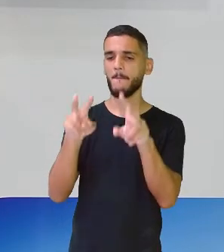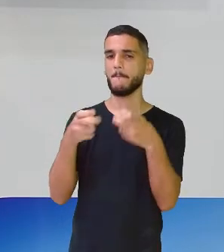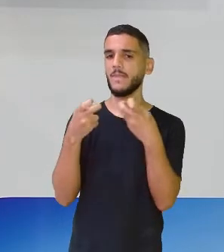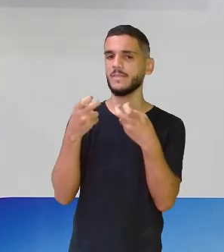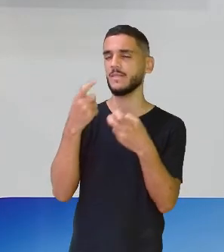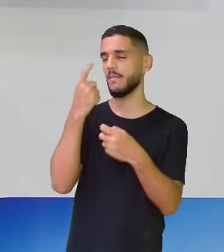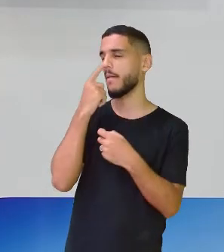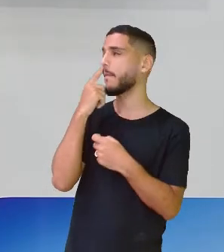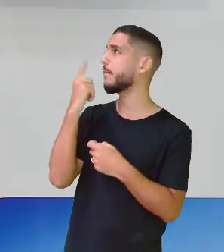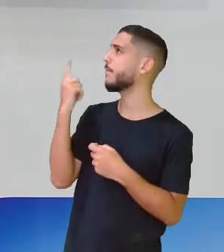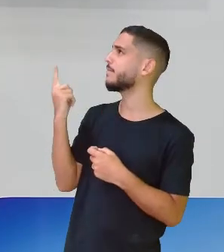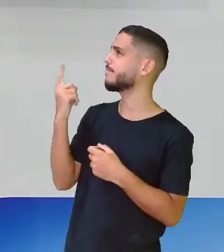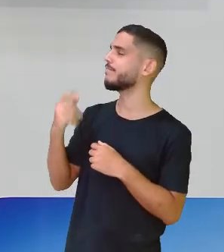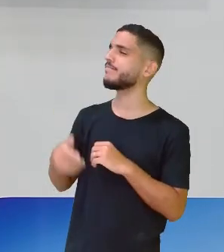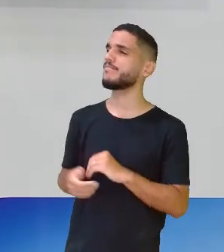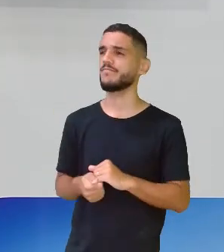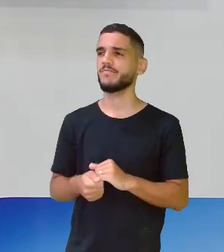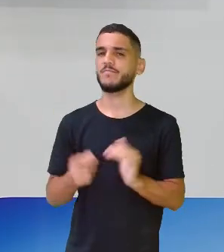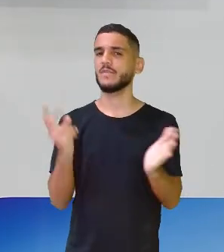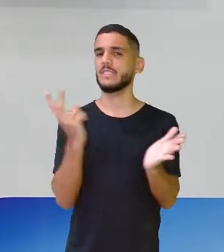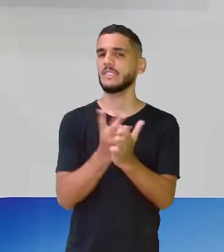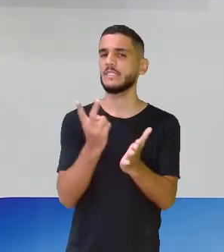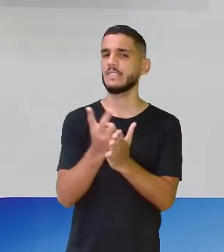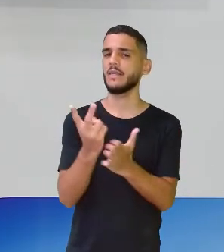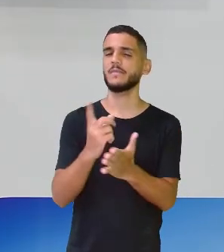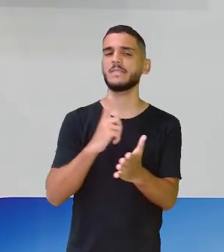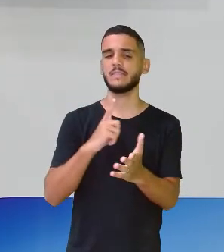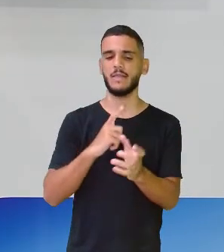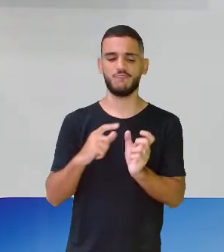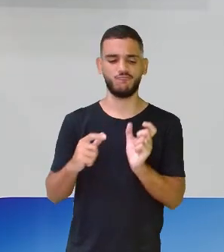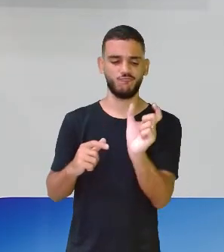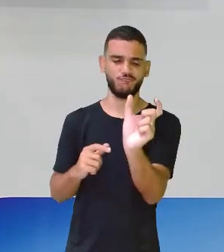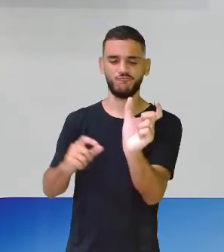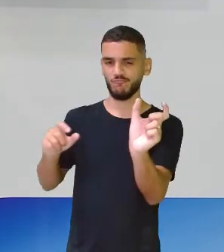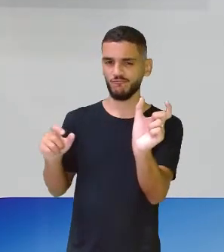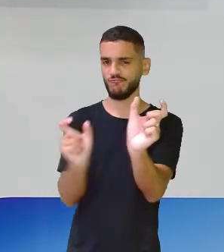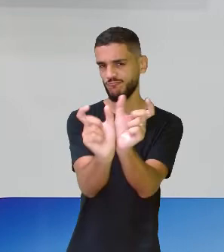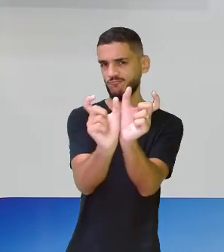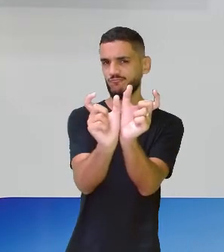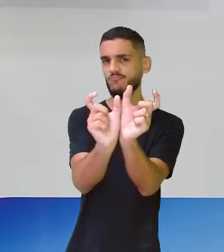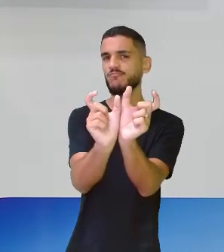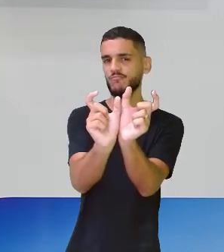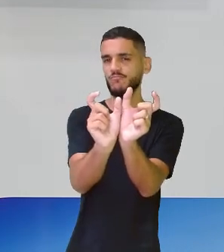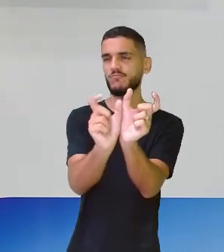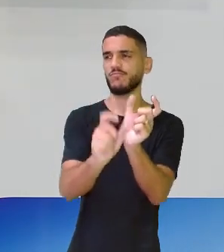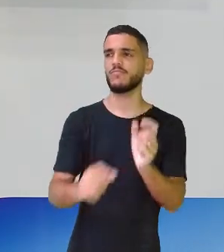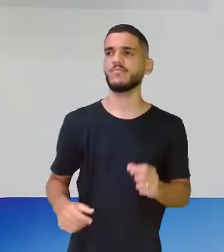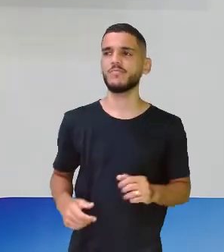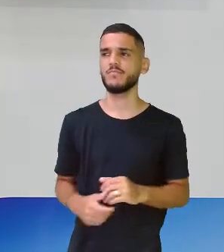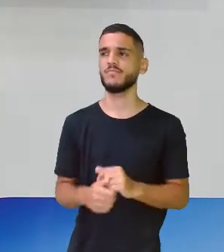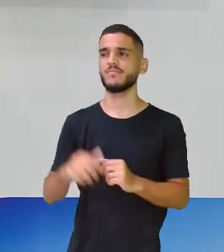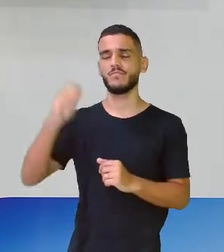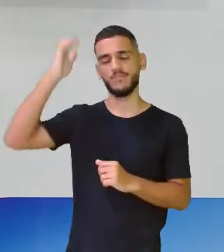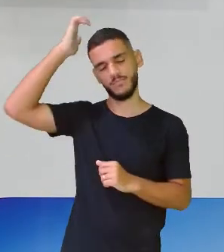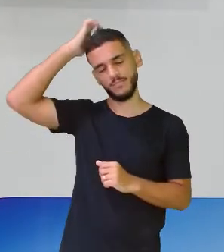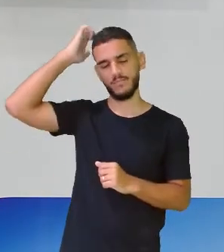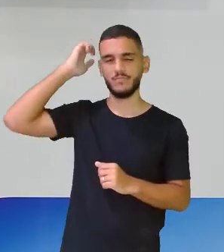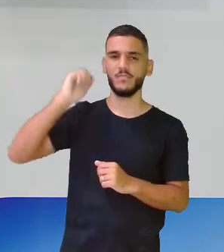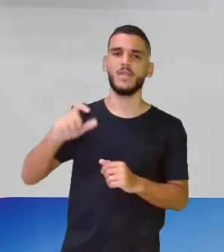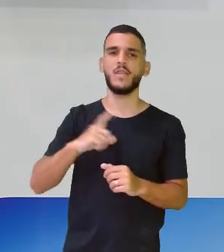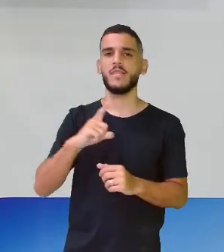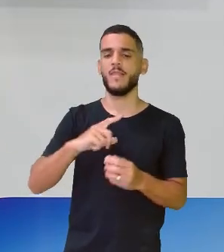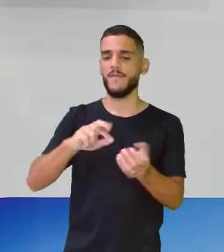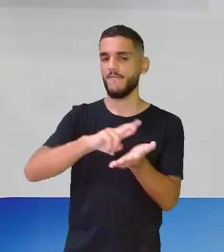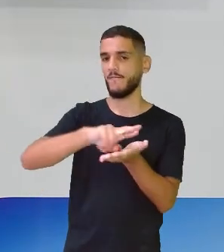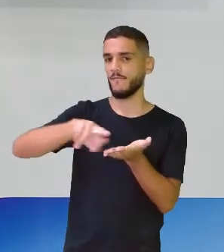que eu coloquei aí na tela. Todas elas têm algum pedacinho daquele lá da árvore, né? O da árvore aí, o ansa, o